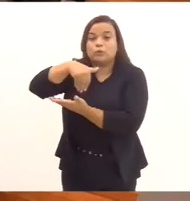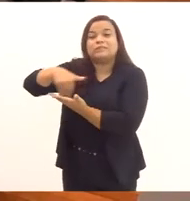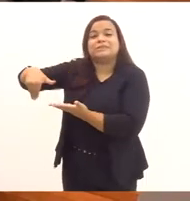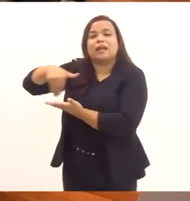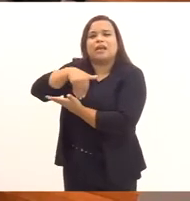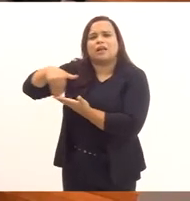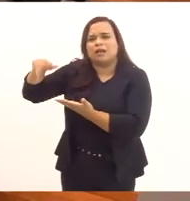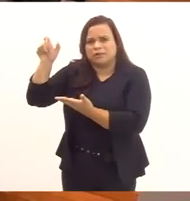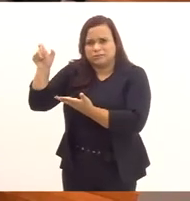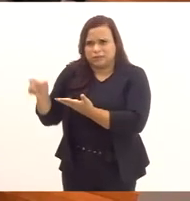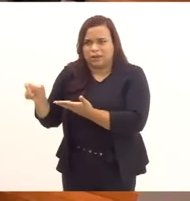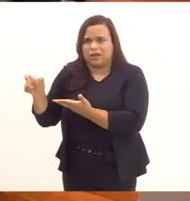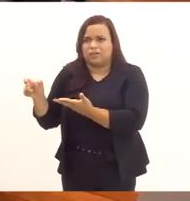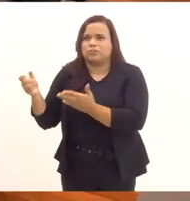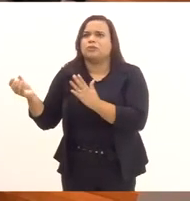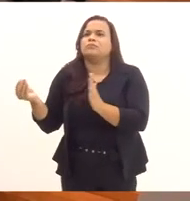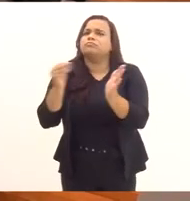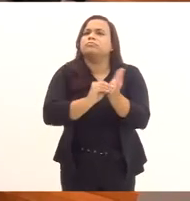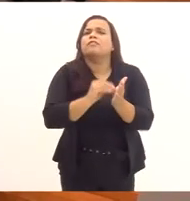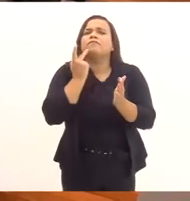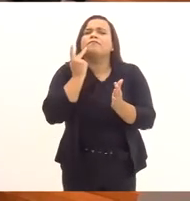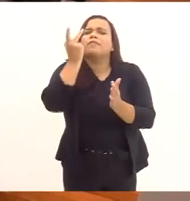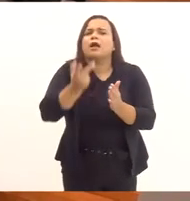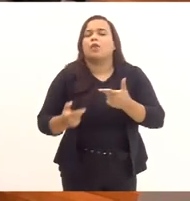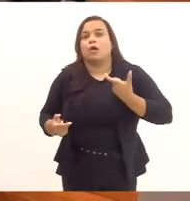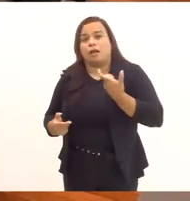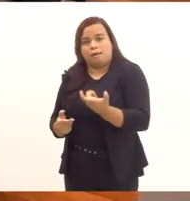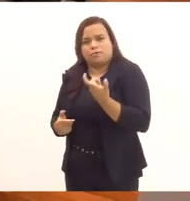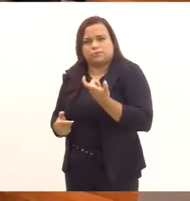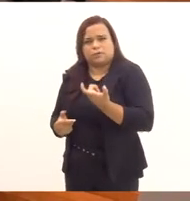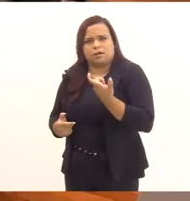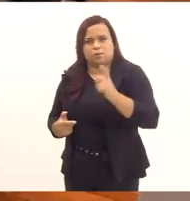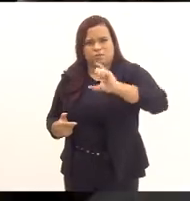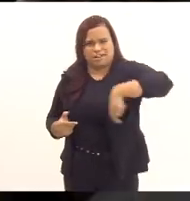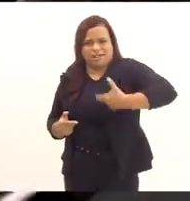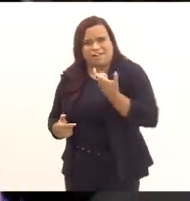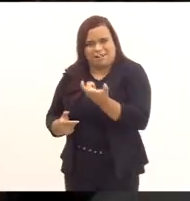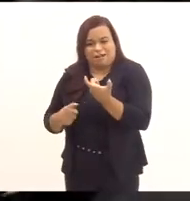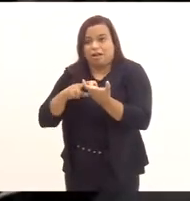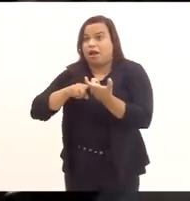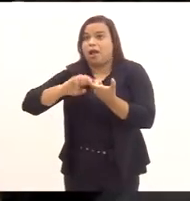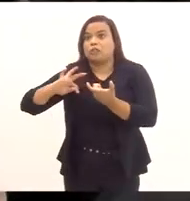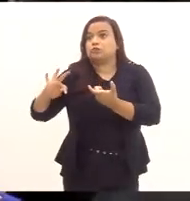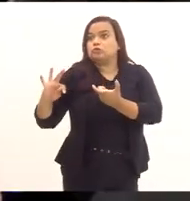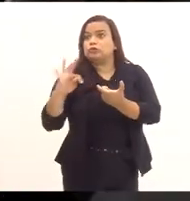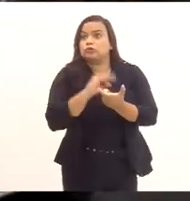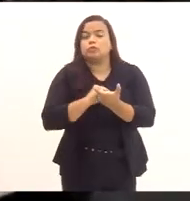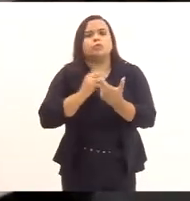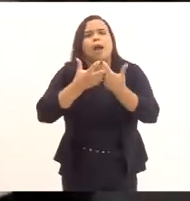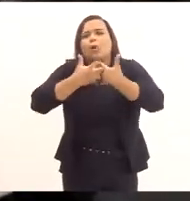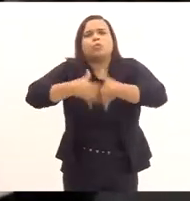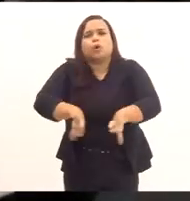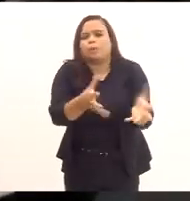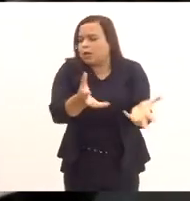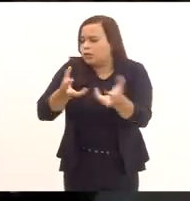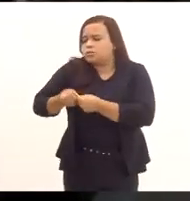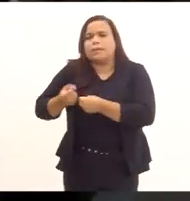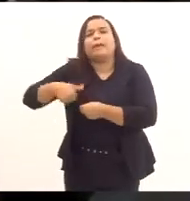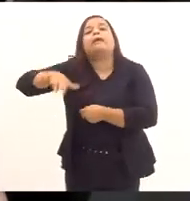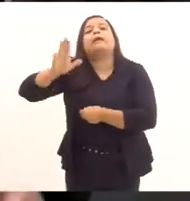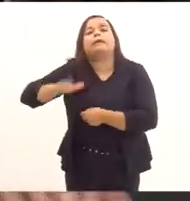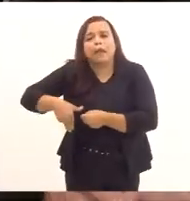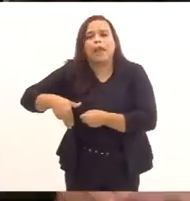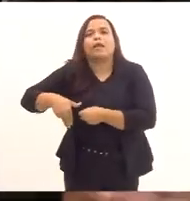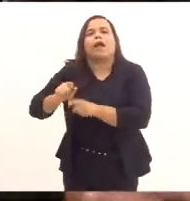que colocou que ele seria automaticamente a todos aqueles que estivessem no aluguel social na e a